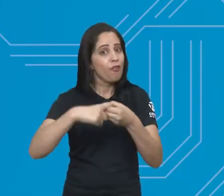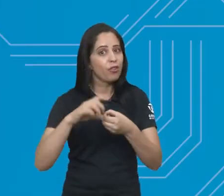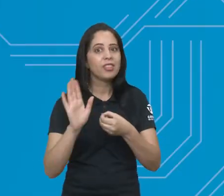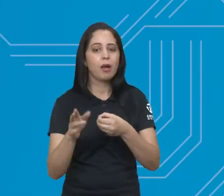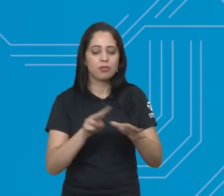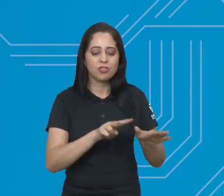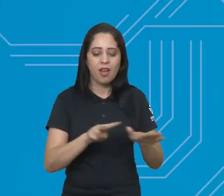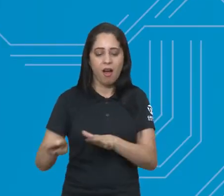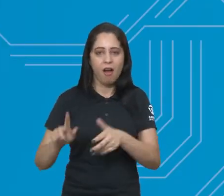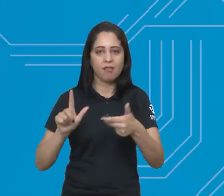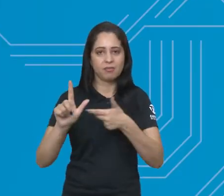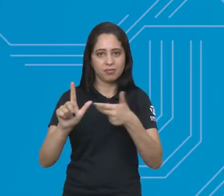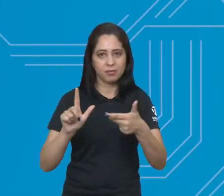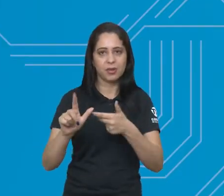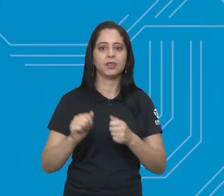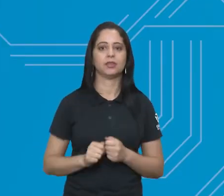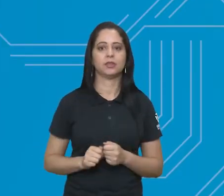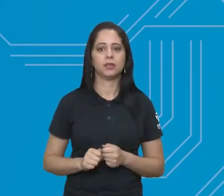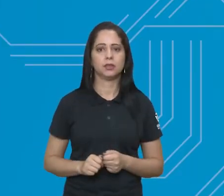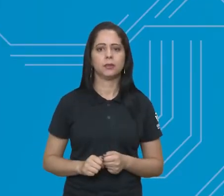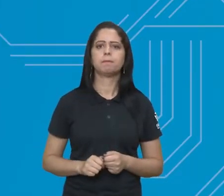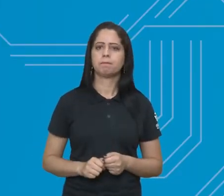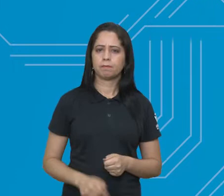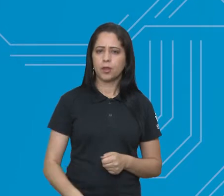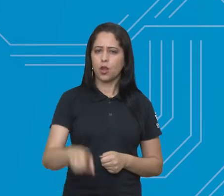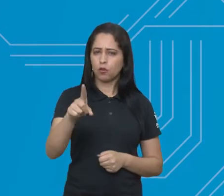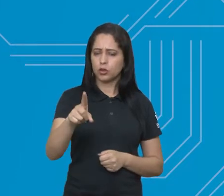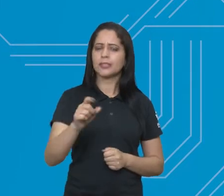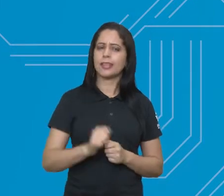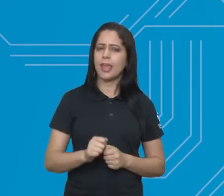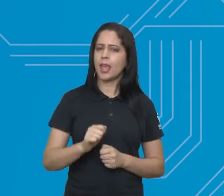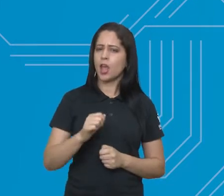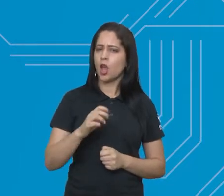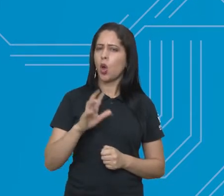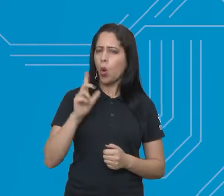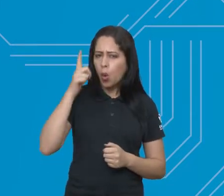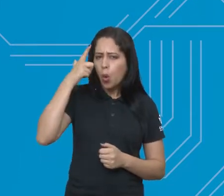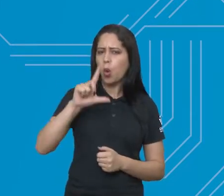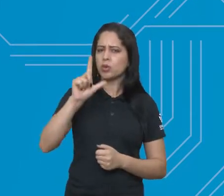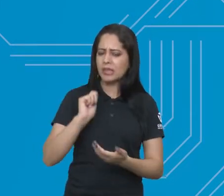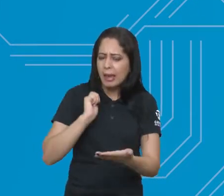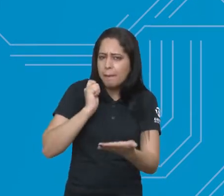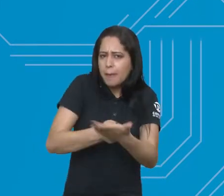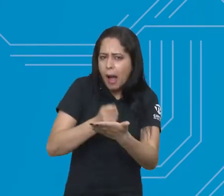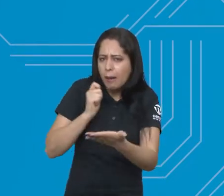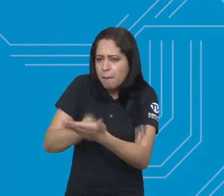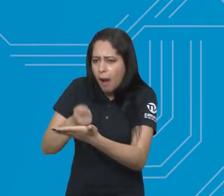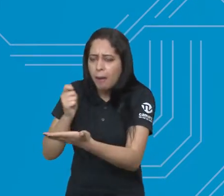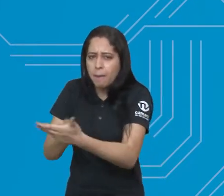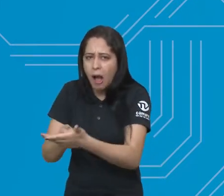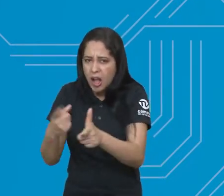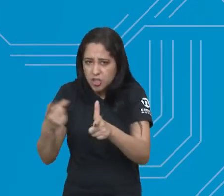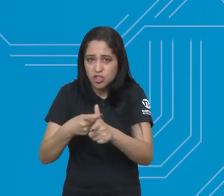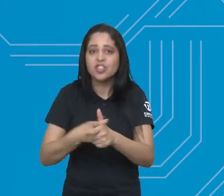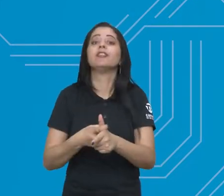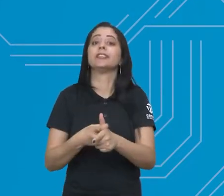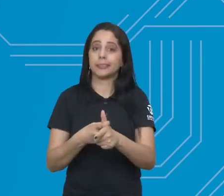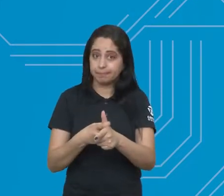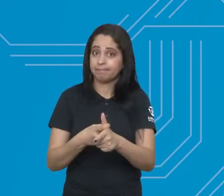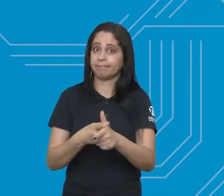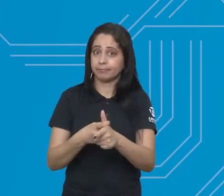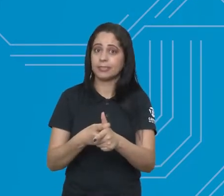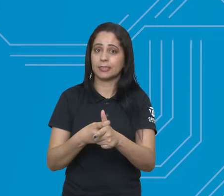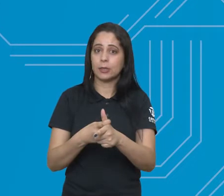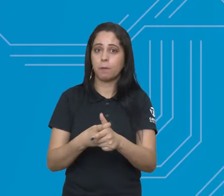Estamos de volta com o Semana Legislativa e você tem conseguido fechar o orçamento no final do mês? Pois é, uma pesquisa feita pelo